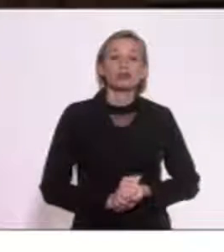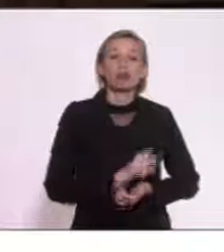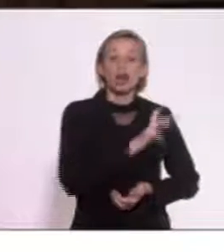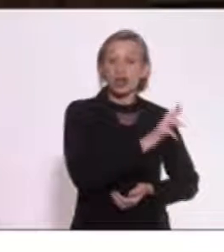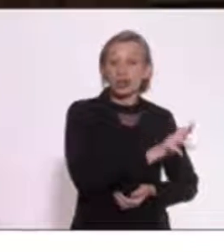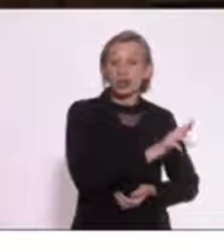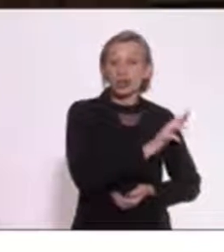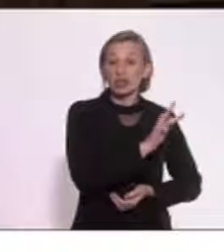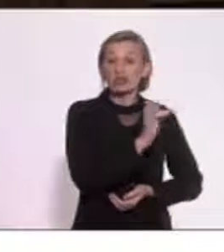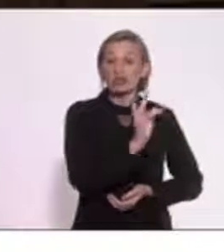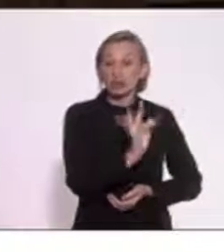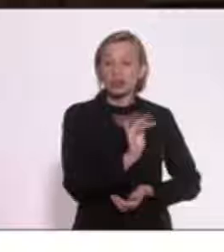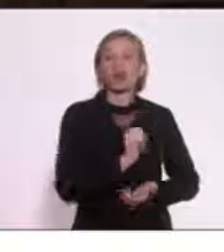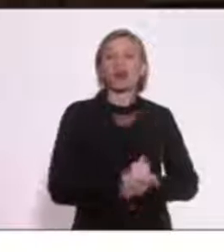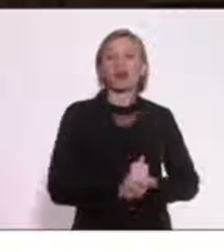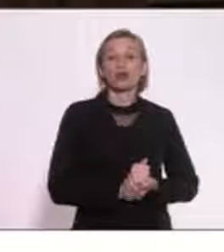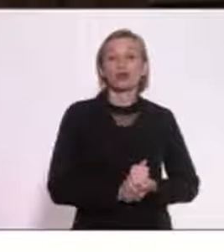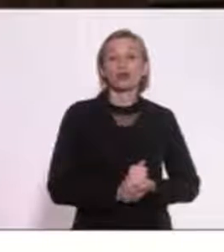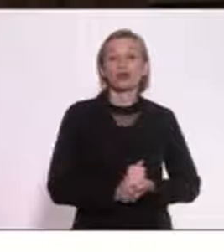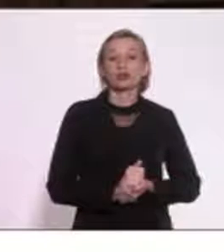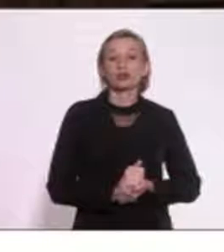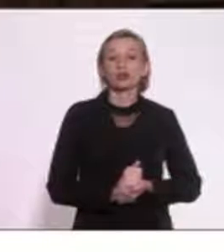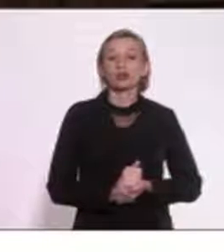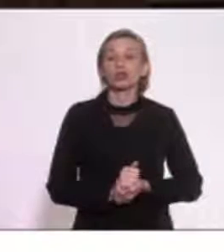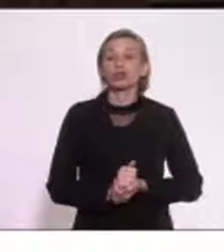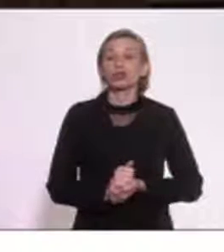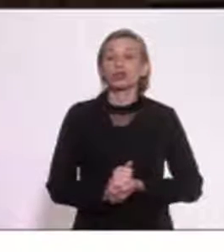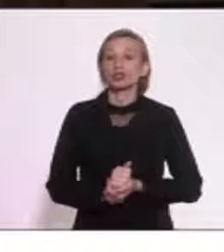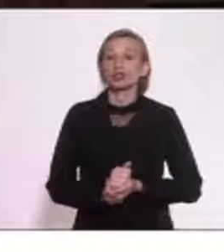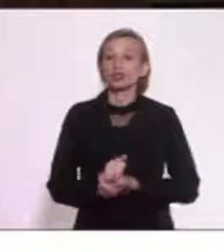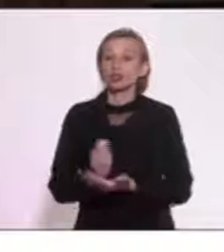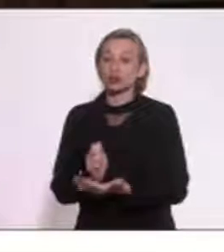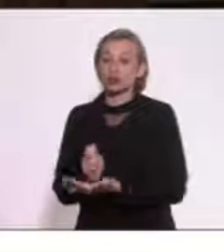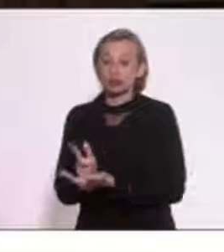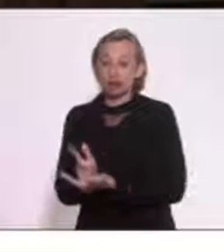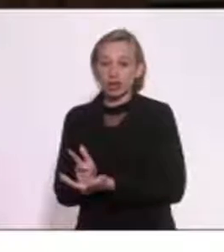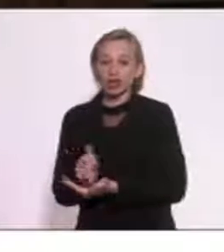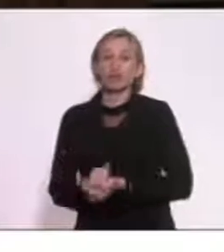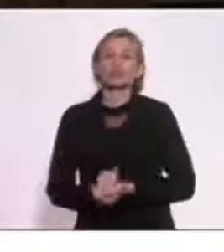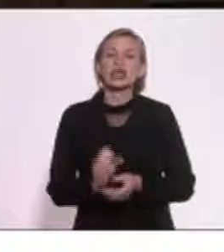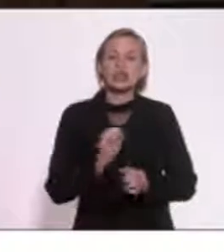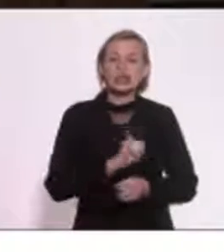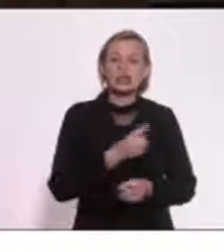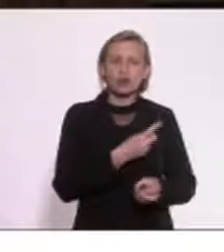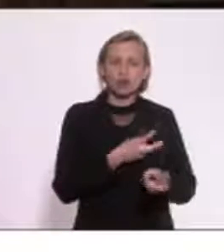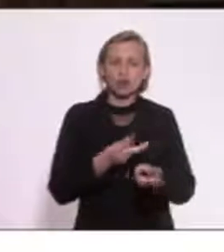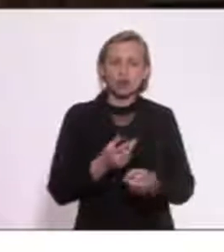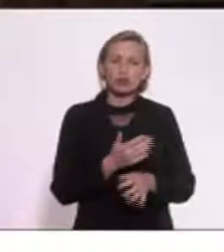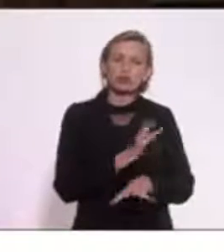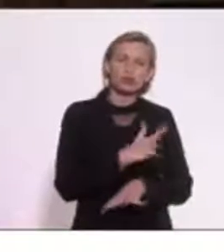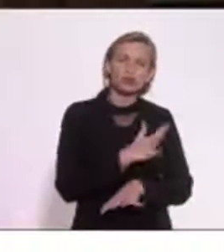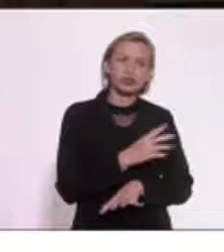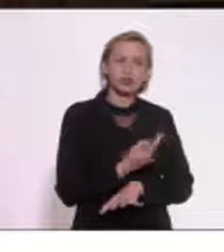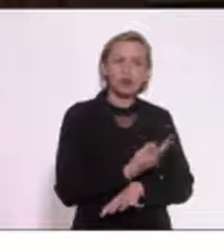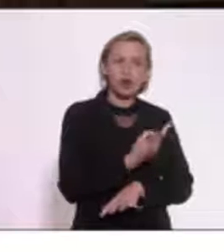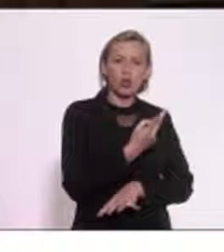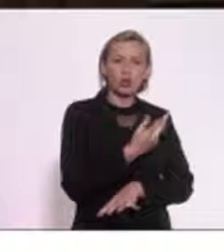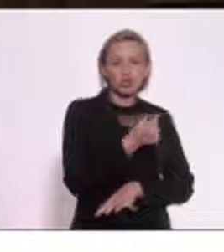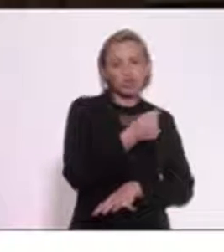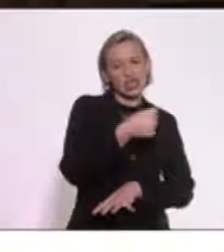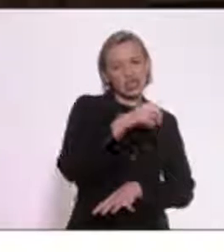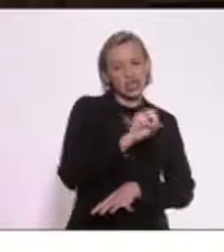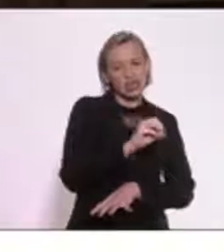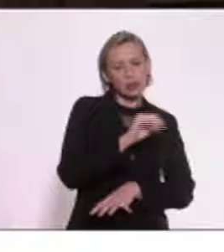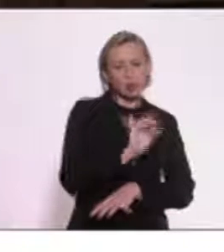receita e um descompasso entre a despesa. E se nós temos uma previsão de receita no valor de 70 bilhões